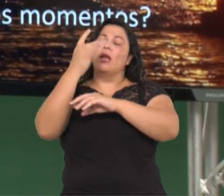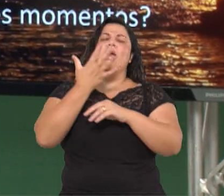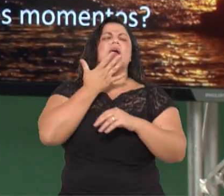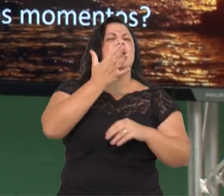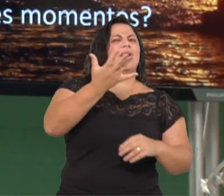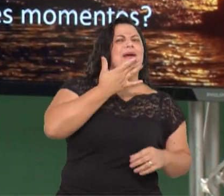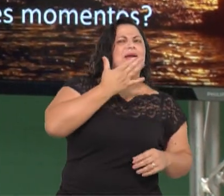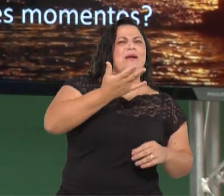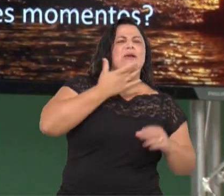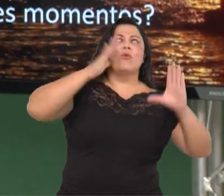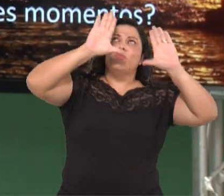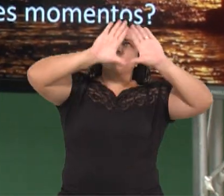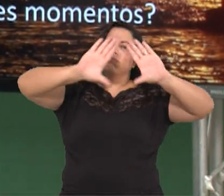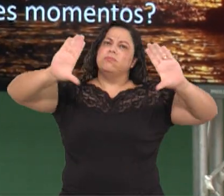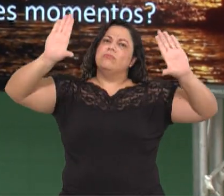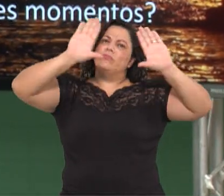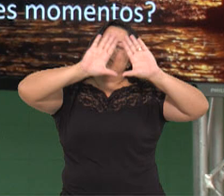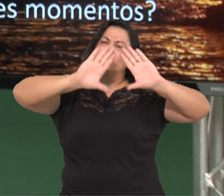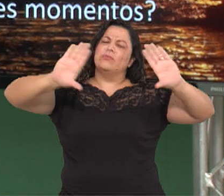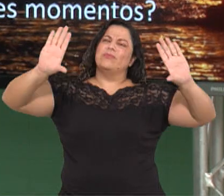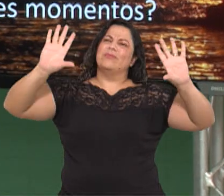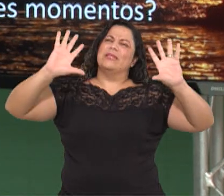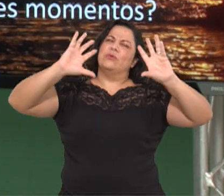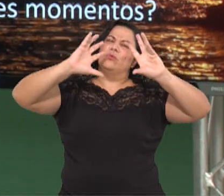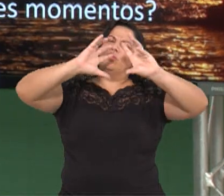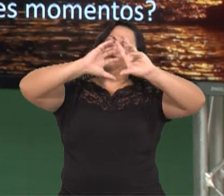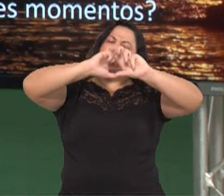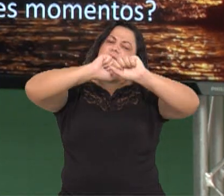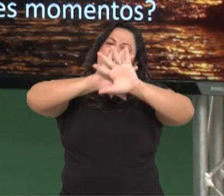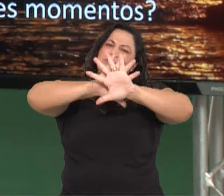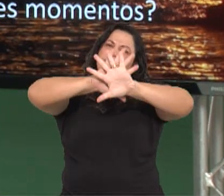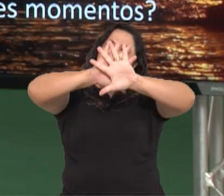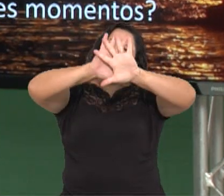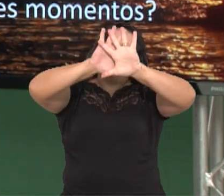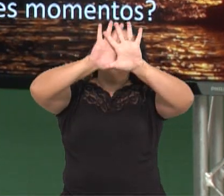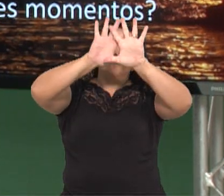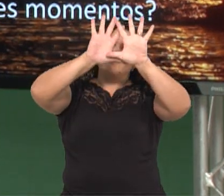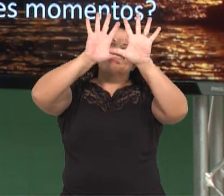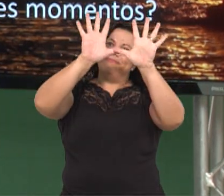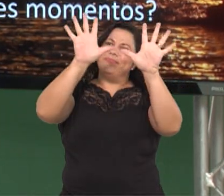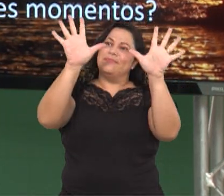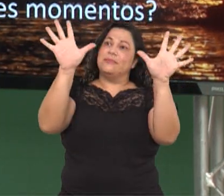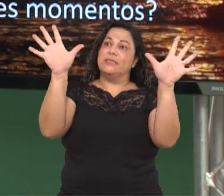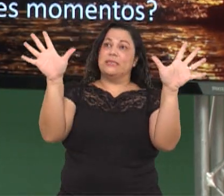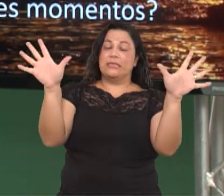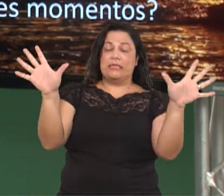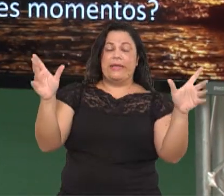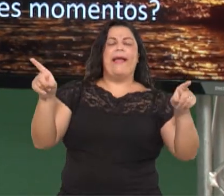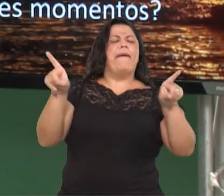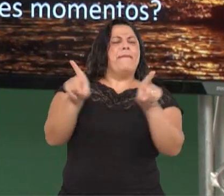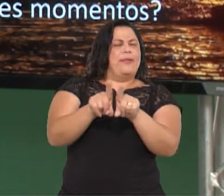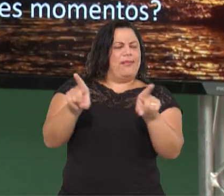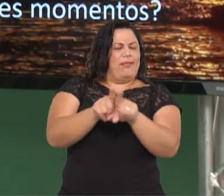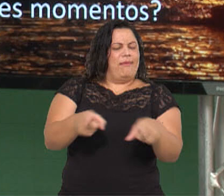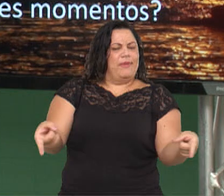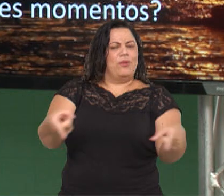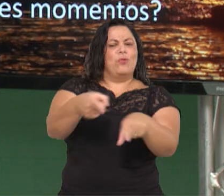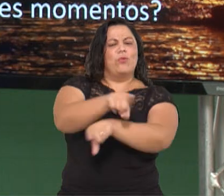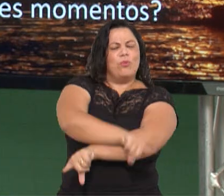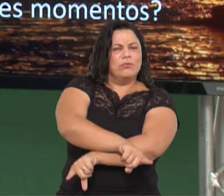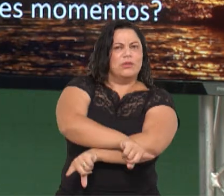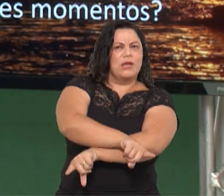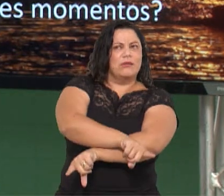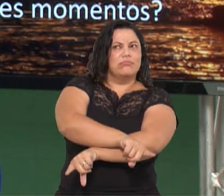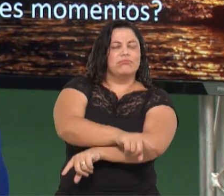coloração desse céu. De escuro ele vai ficando claro. Mas também acontece o inverso com o pôr do sol, né? Eu